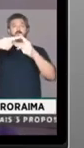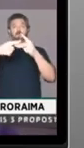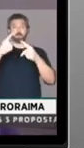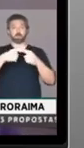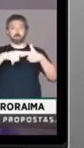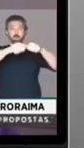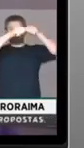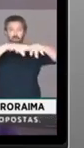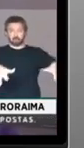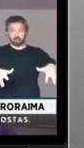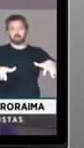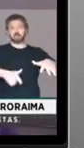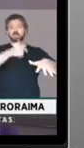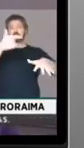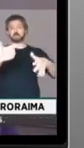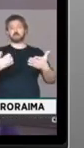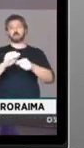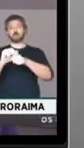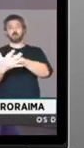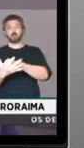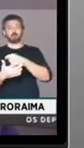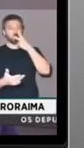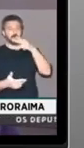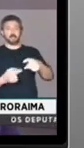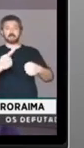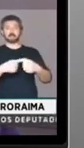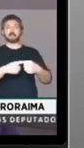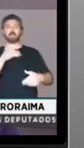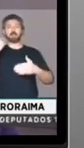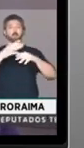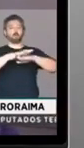pandemia. A cidade, por muitas vezes, parece uma cidade fantasma. Então, eu faço esse apelo à Vossa Excelência.